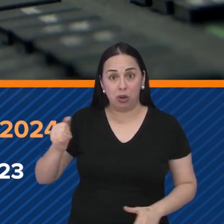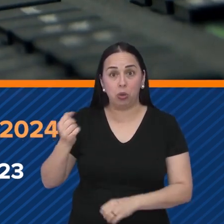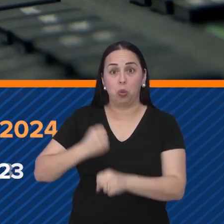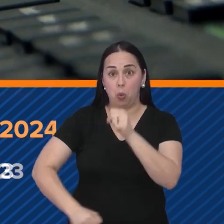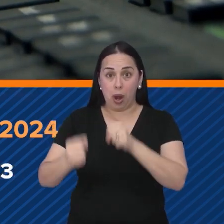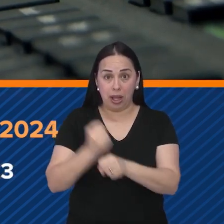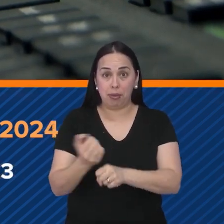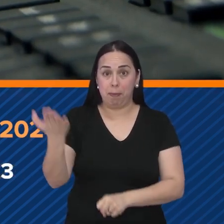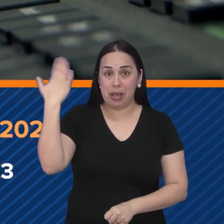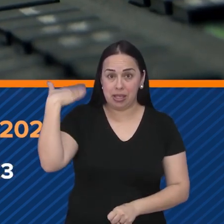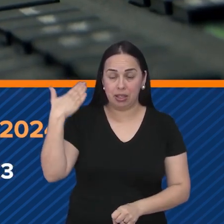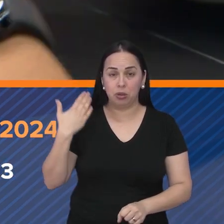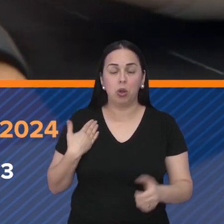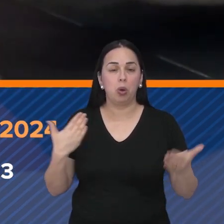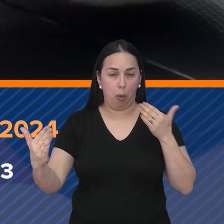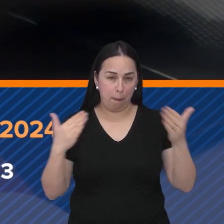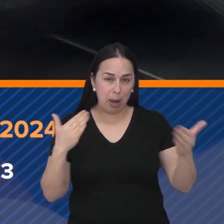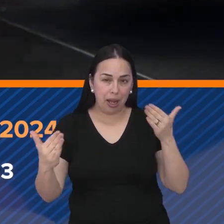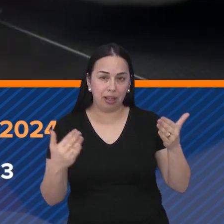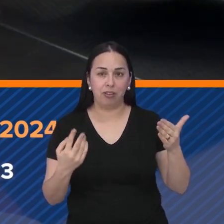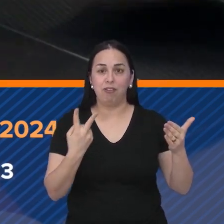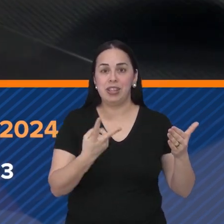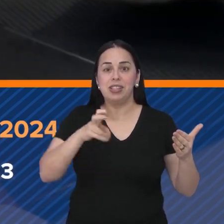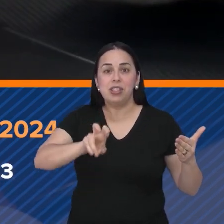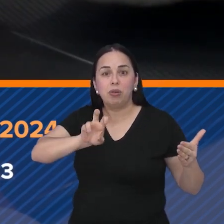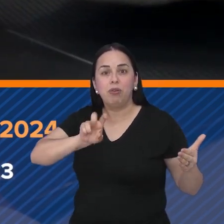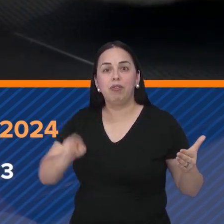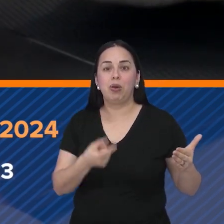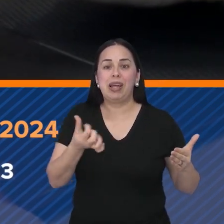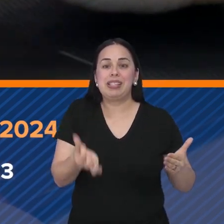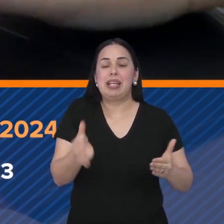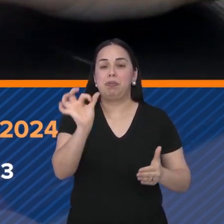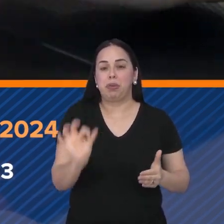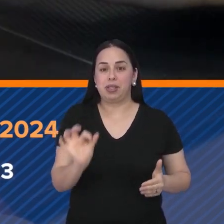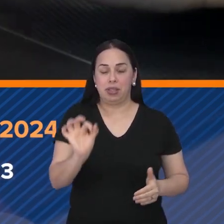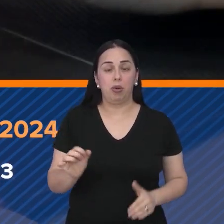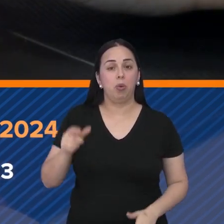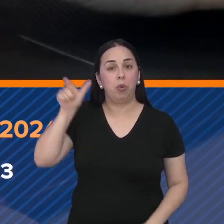11,5%. Já em relação a janeiro do ano passado, o aumento foi de